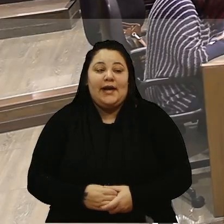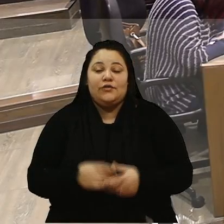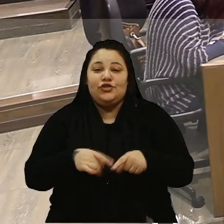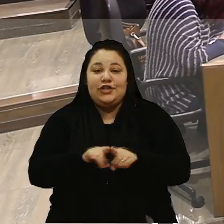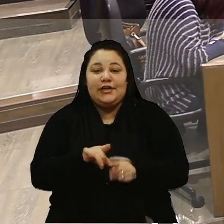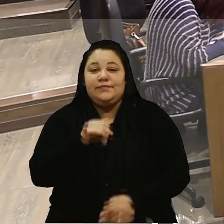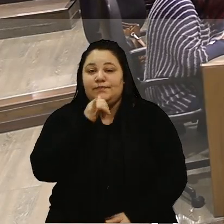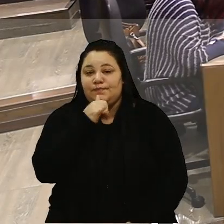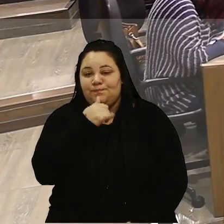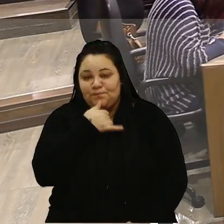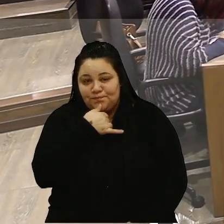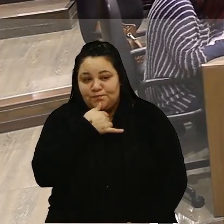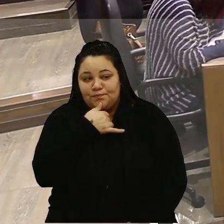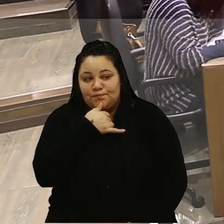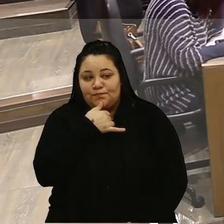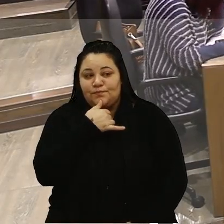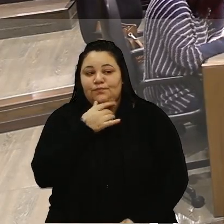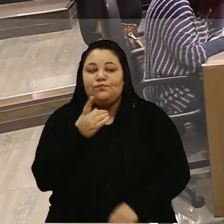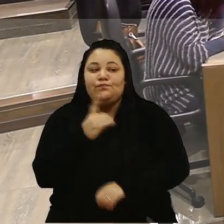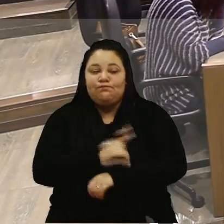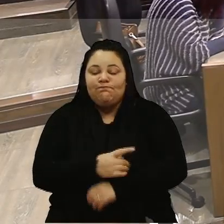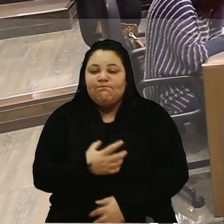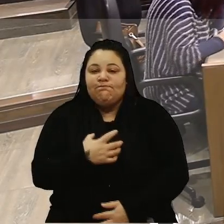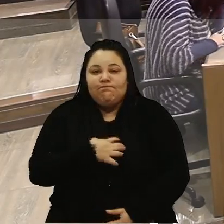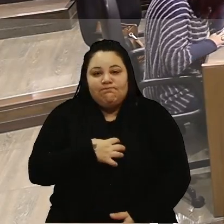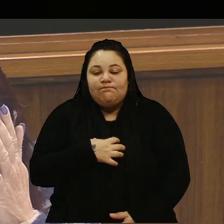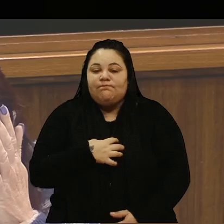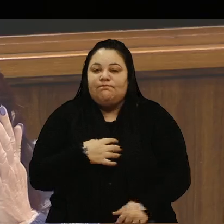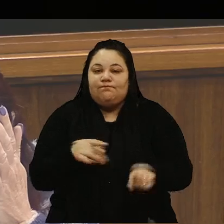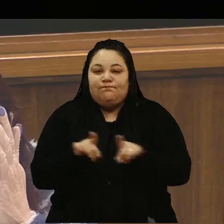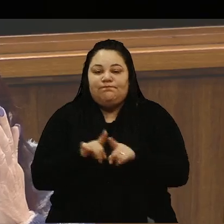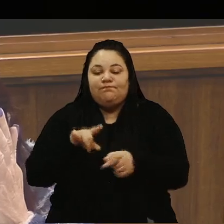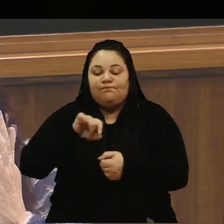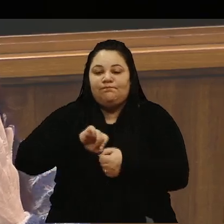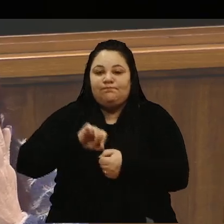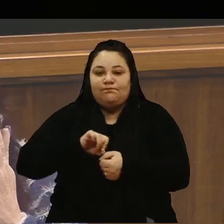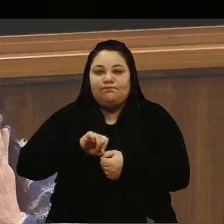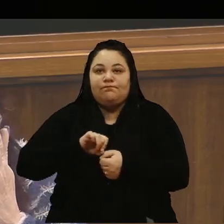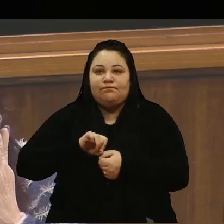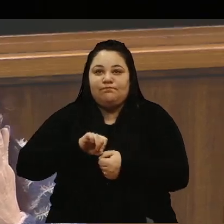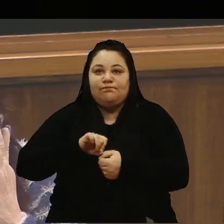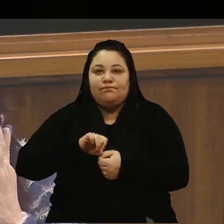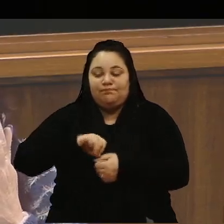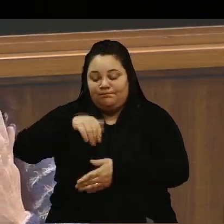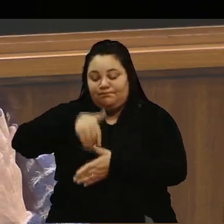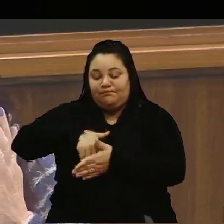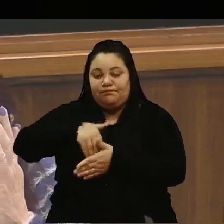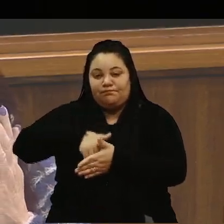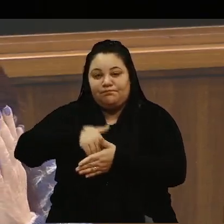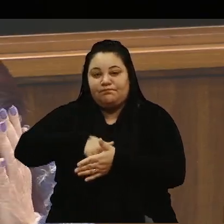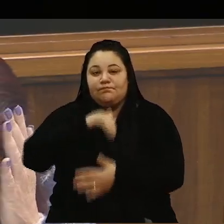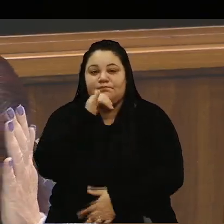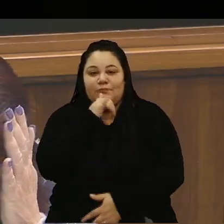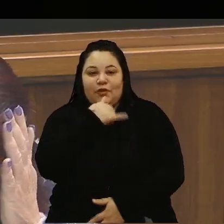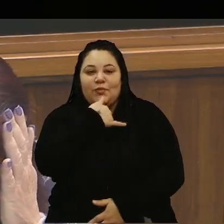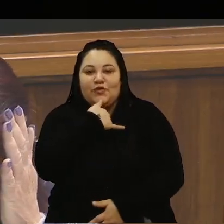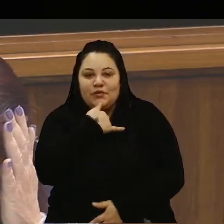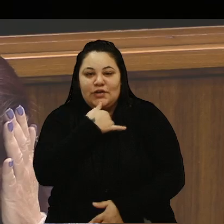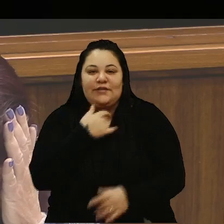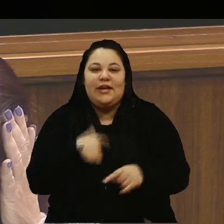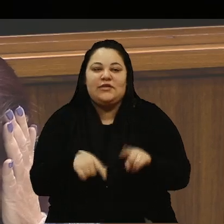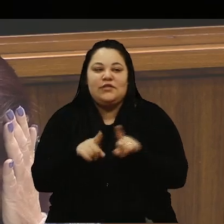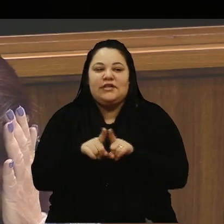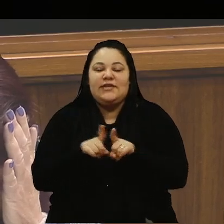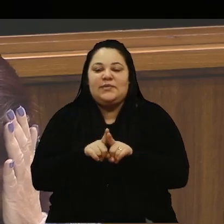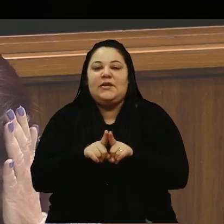Infelizmente, e de forma muito dolorosa, eu venho fazer um voto de pesar ao René de Oliveira, um